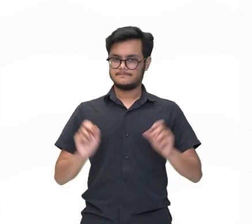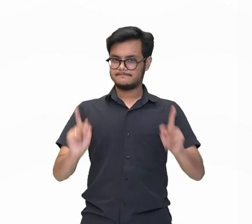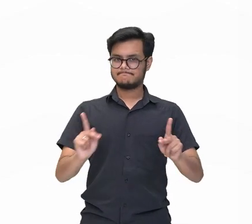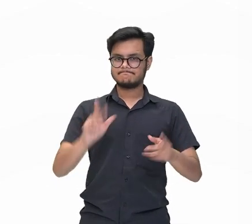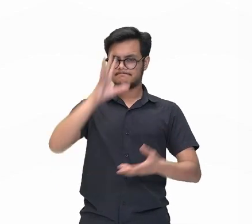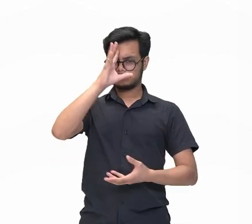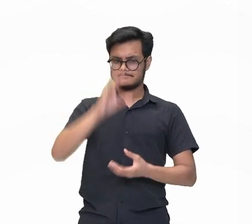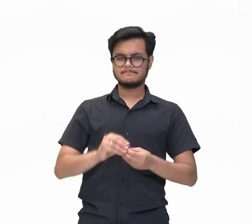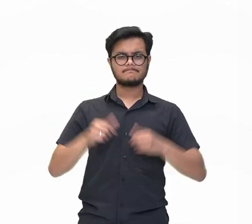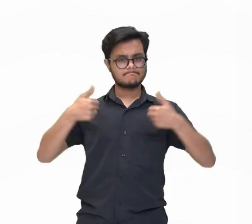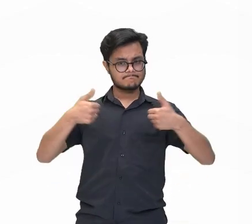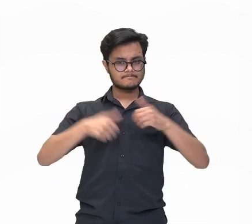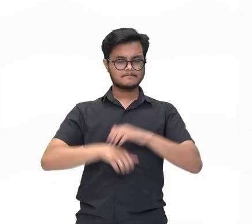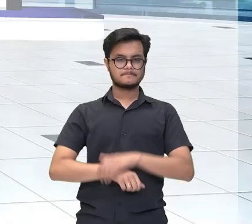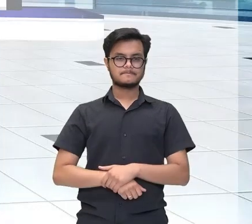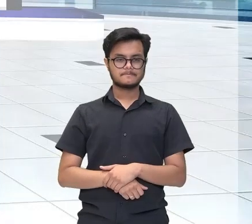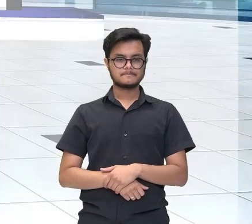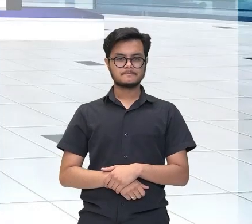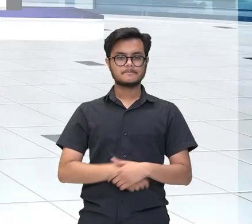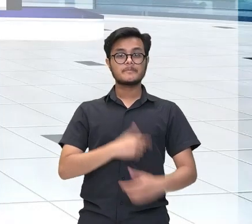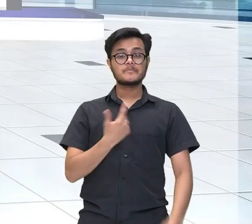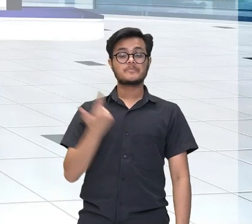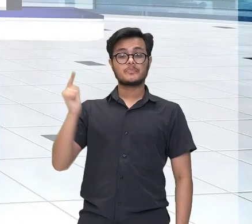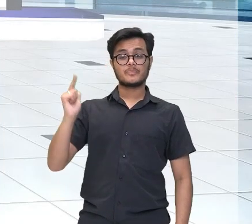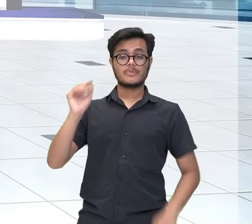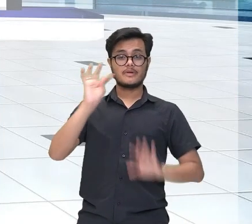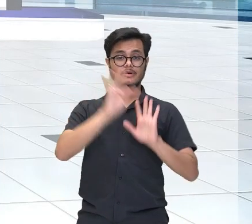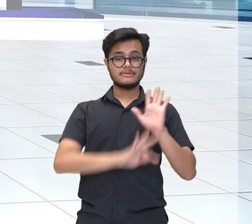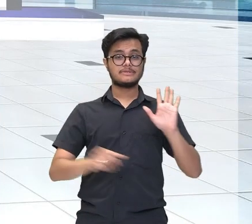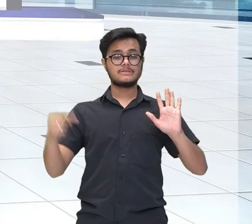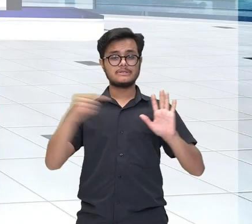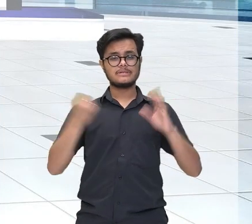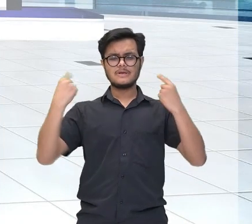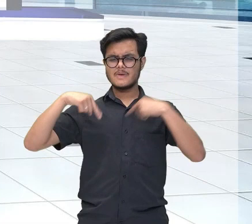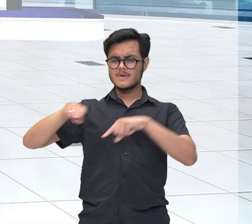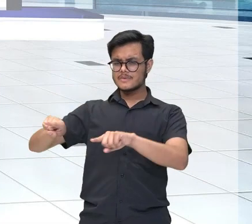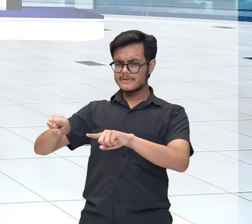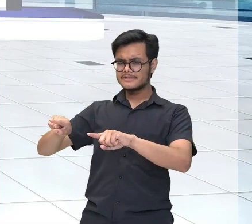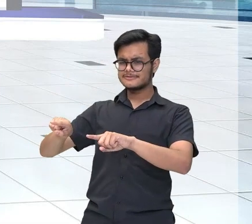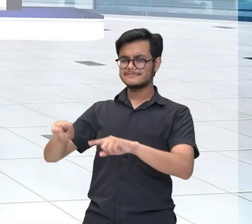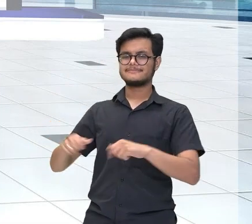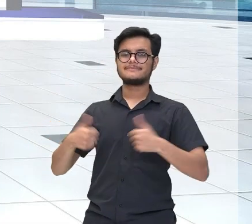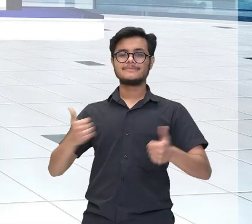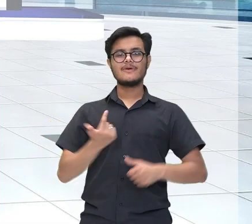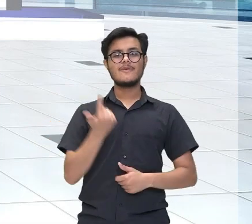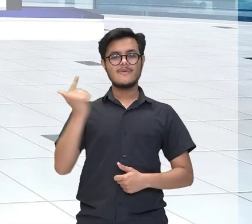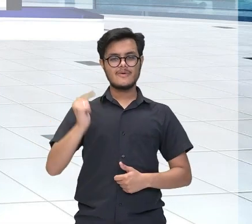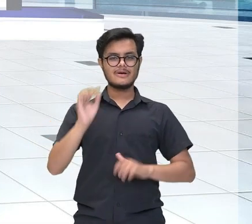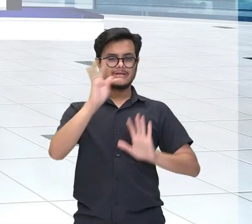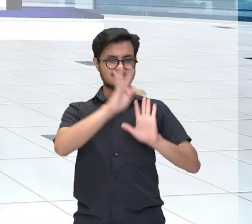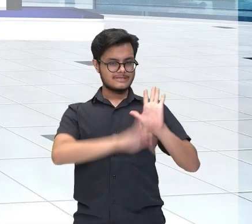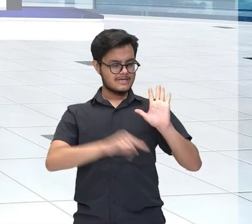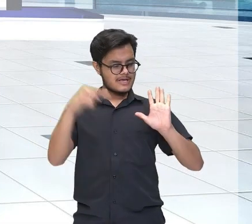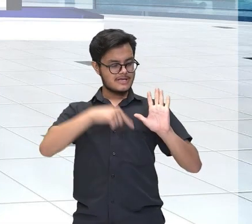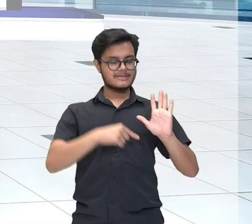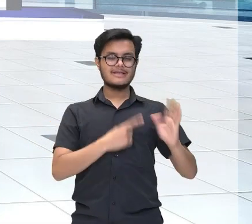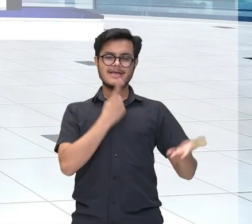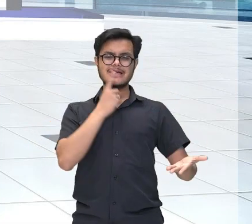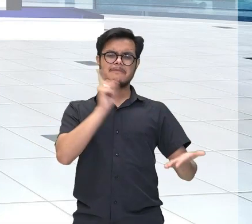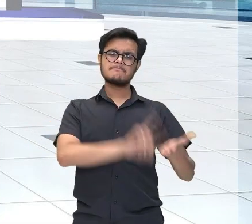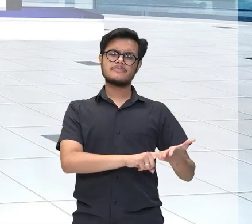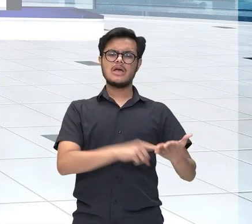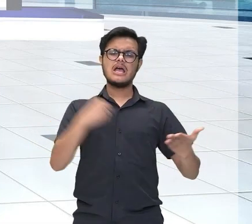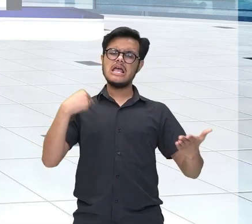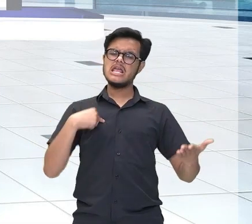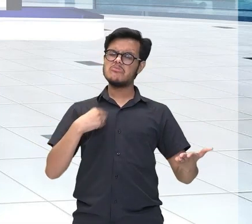essa parte dos argumentos? Vamos ver então agora, né, propriamente dito aí, um outro texto reivindicatório,